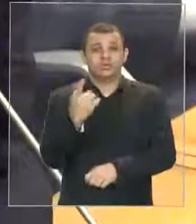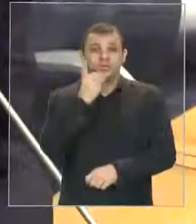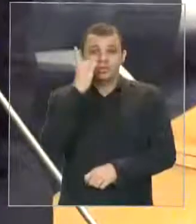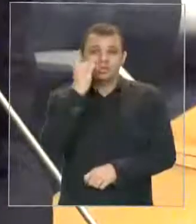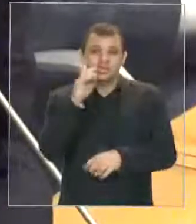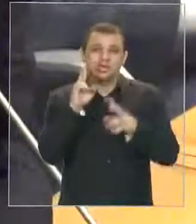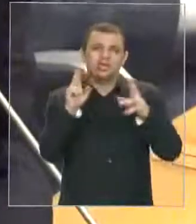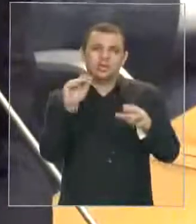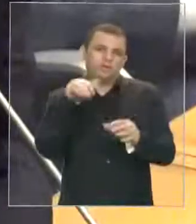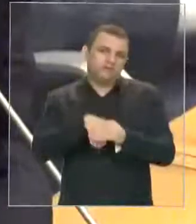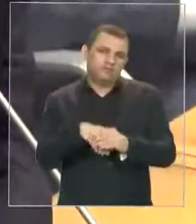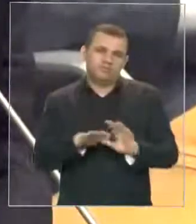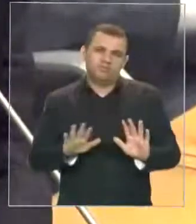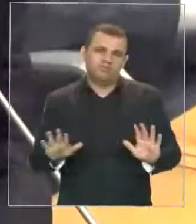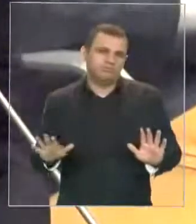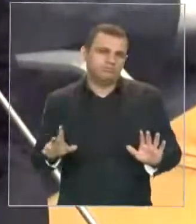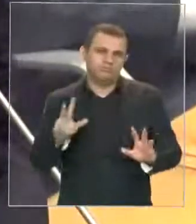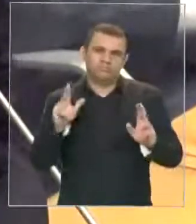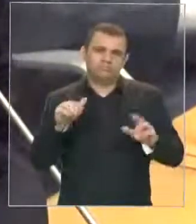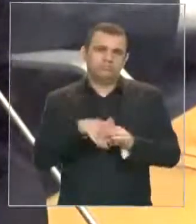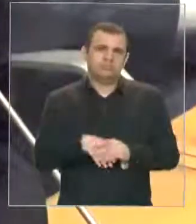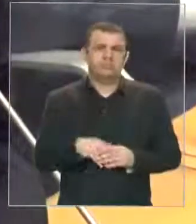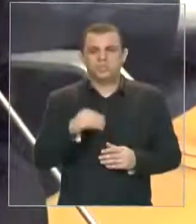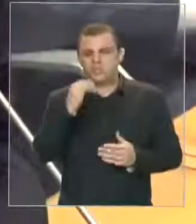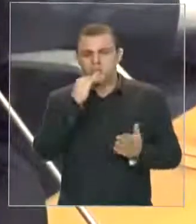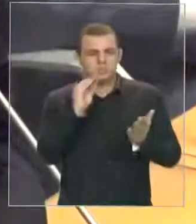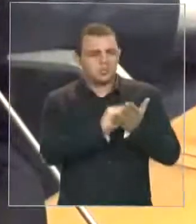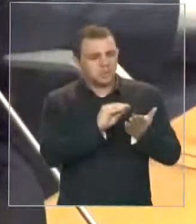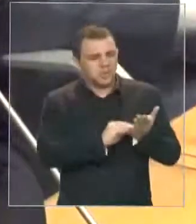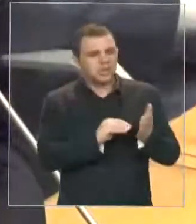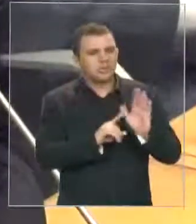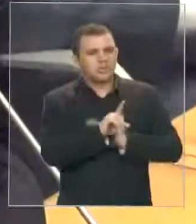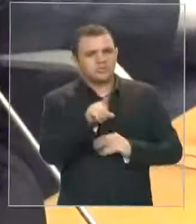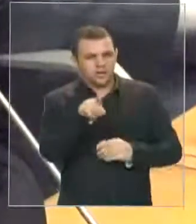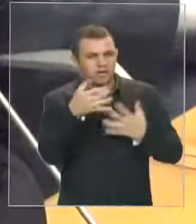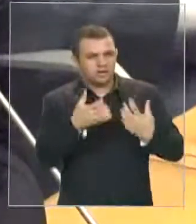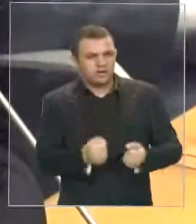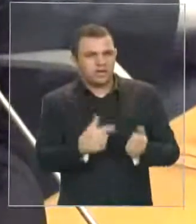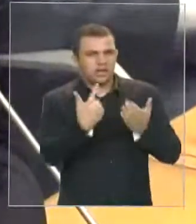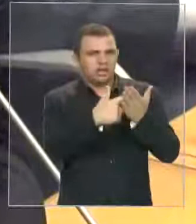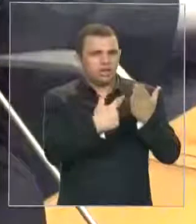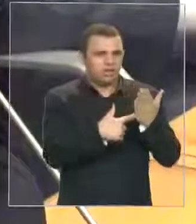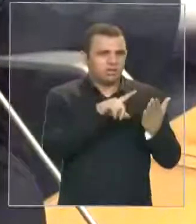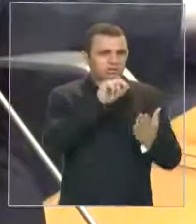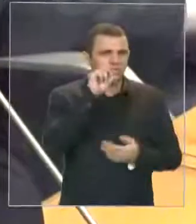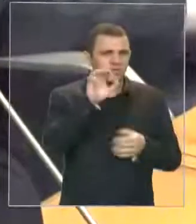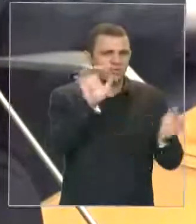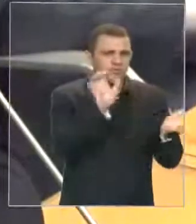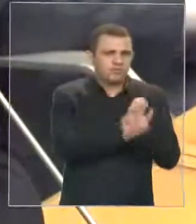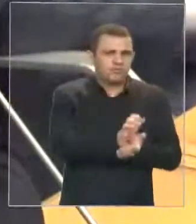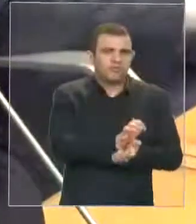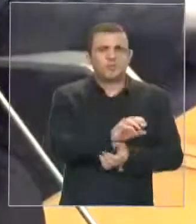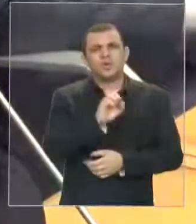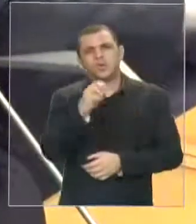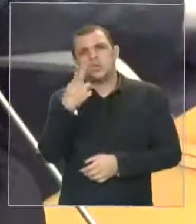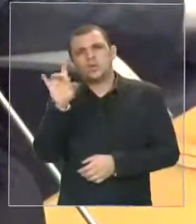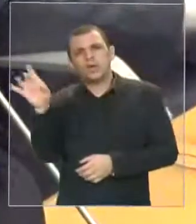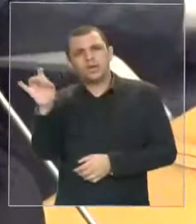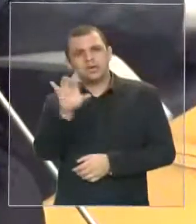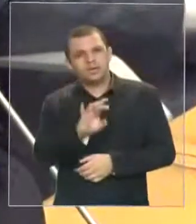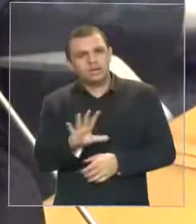simbólica, você defender a lista aberta e fechada, para que a gente formule esse relatório ouvindo a todos